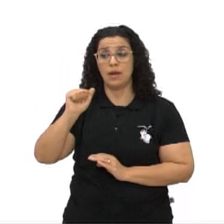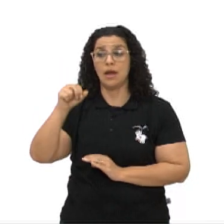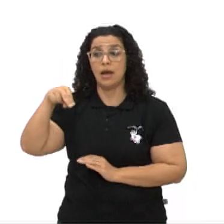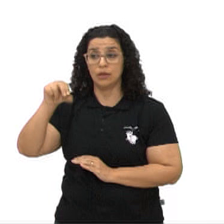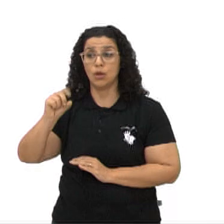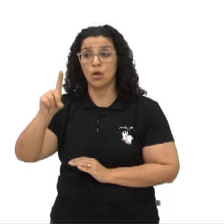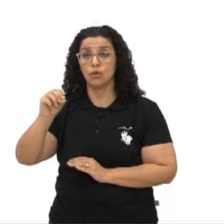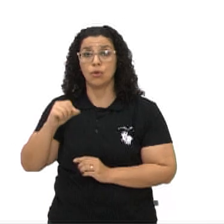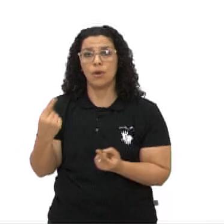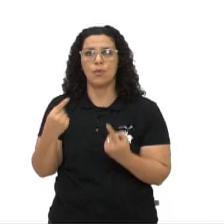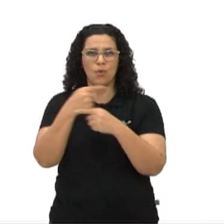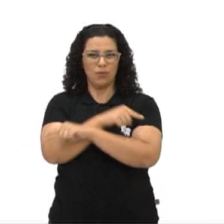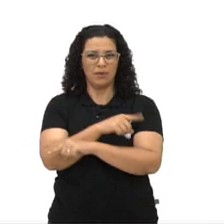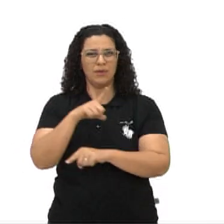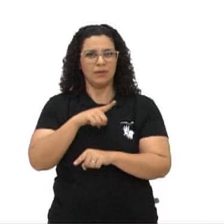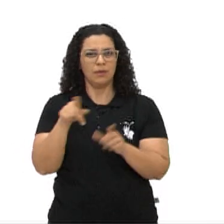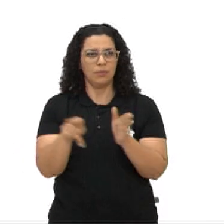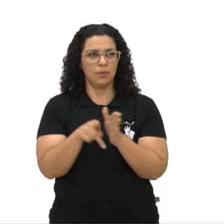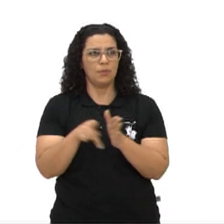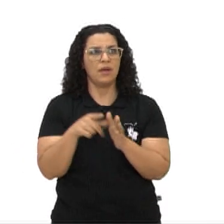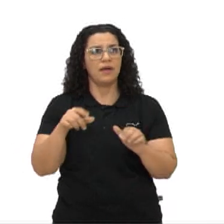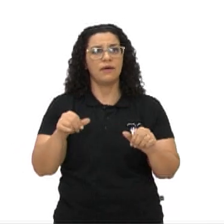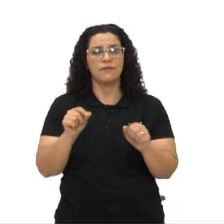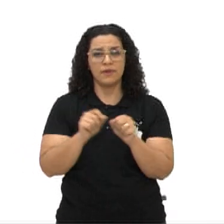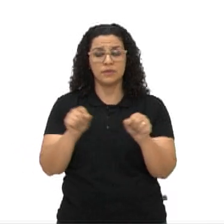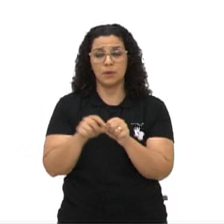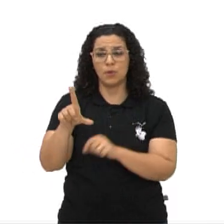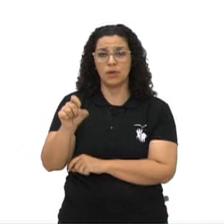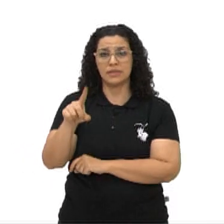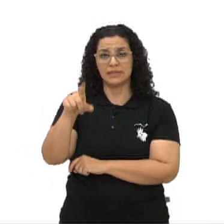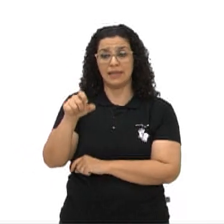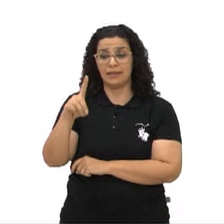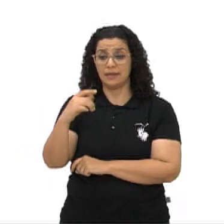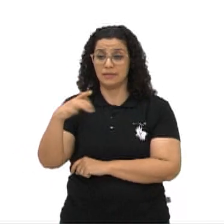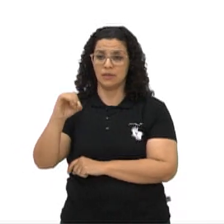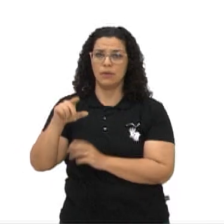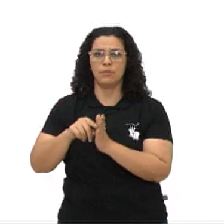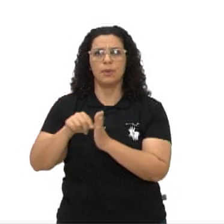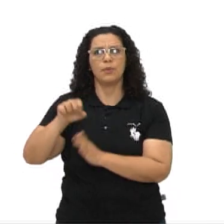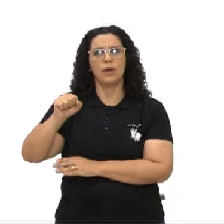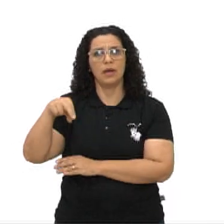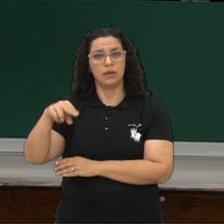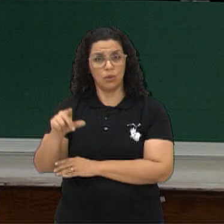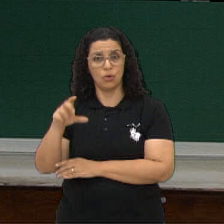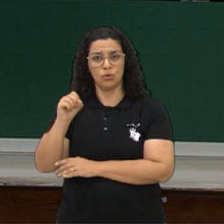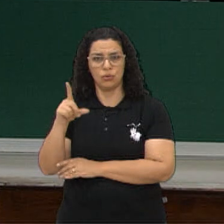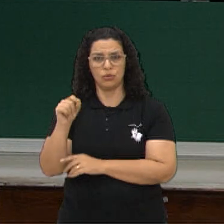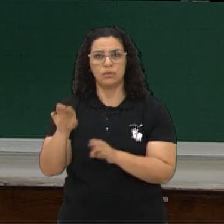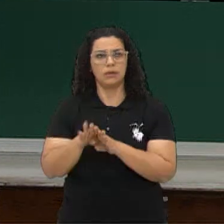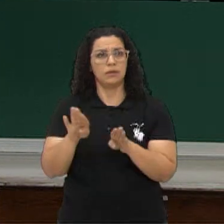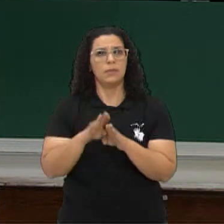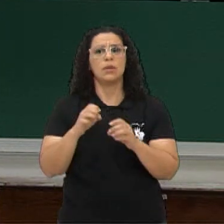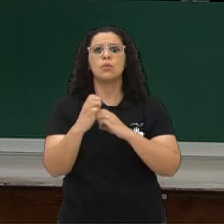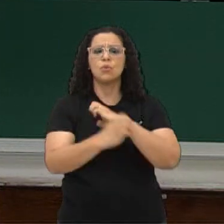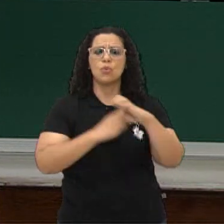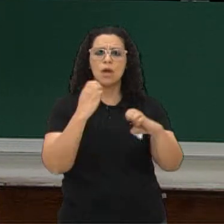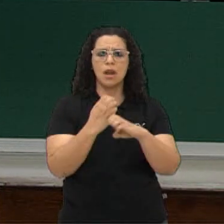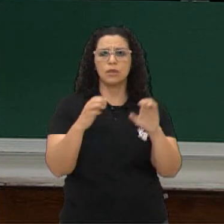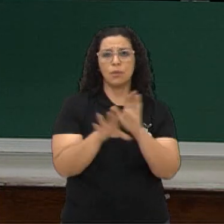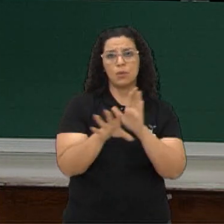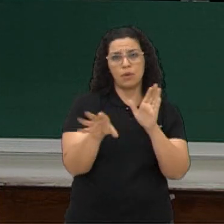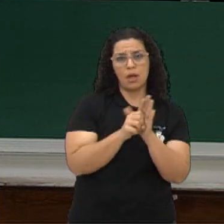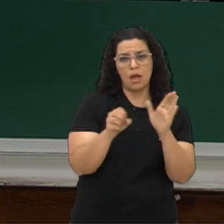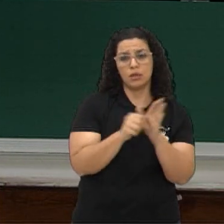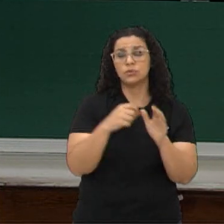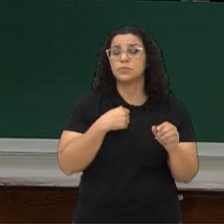é de redução, é o contrário, né? O anodo sofre a oxidação. O cátodo fornece elétrons dos cátions do